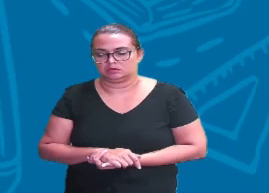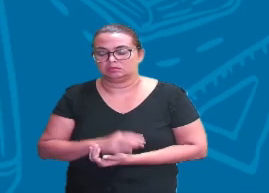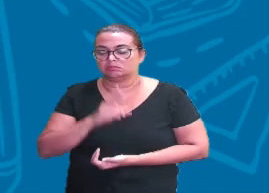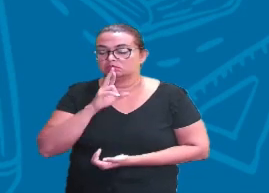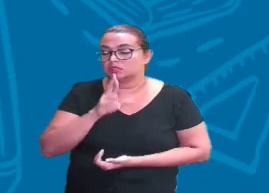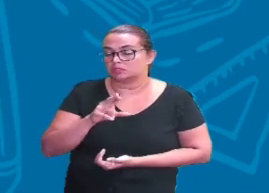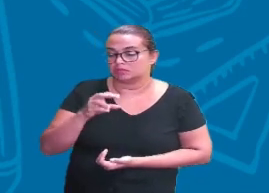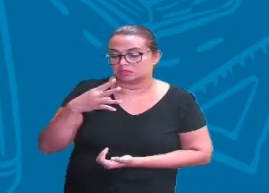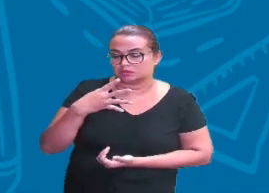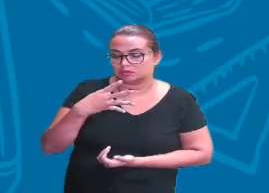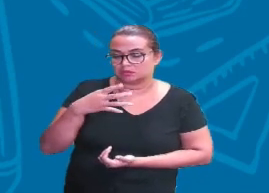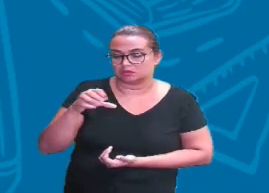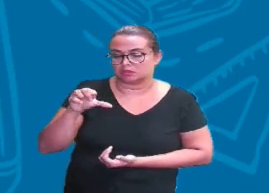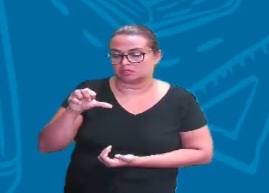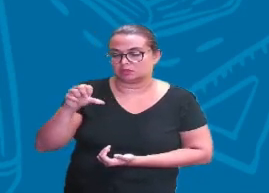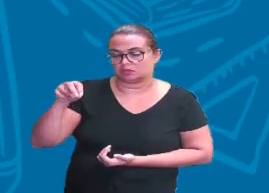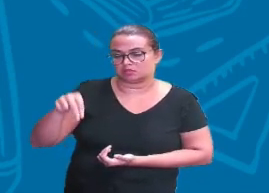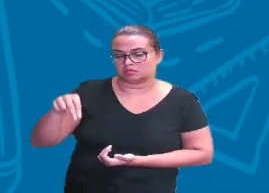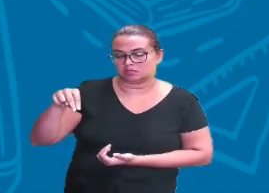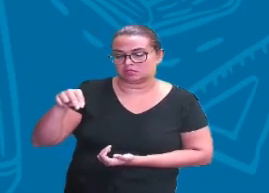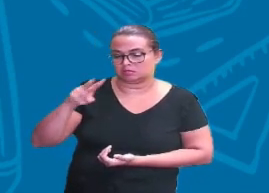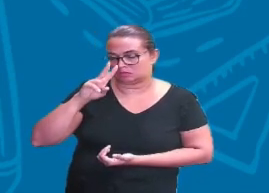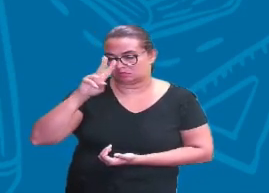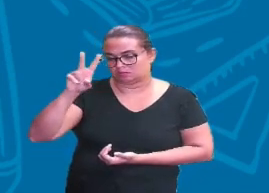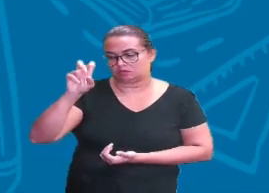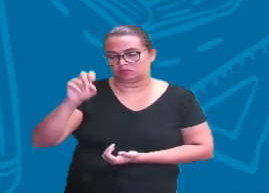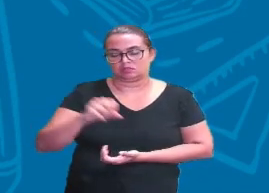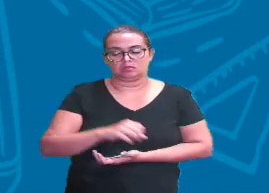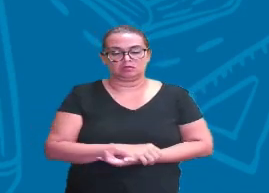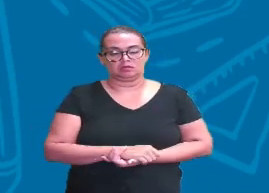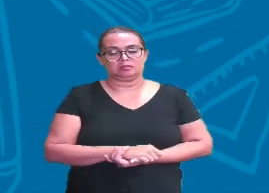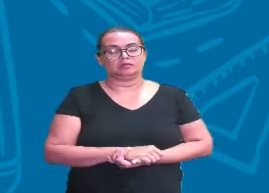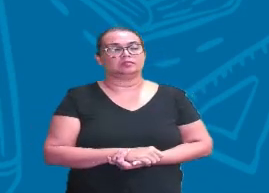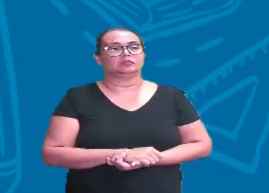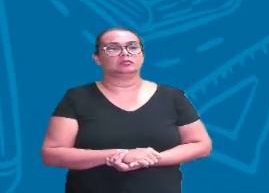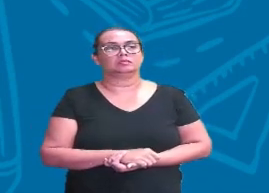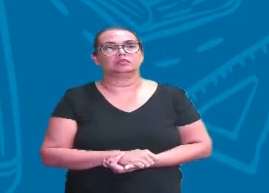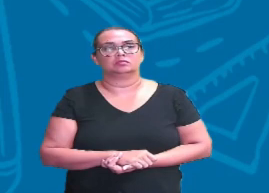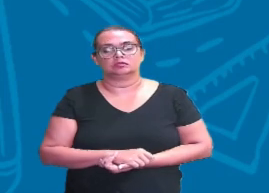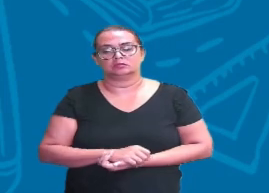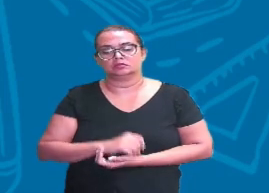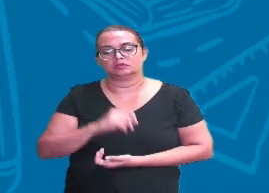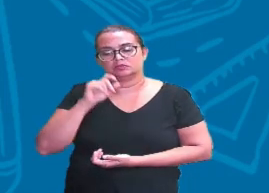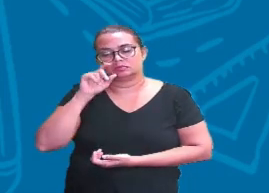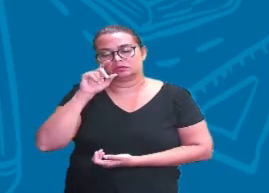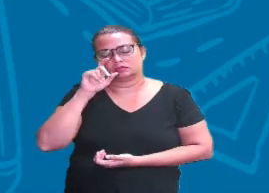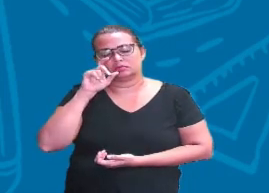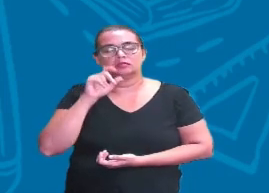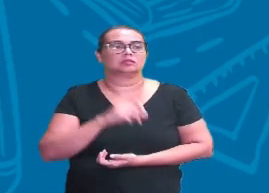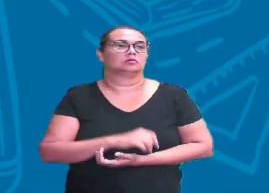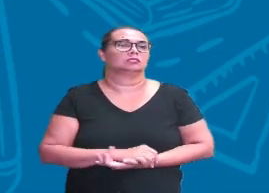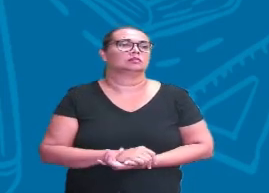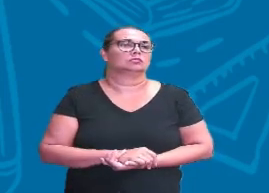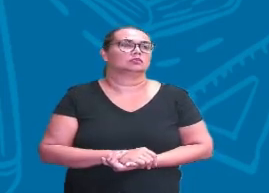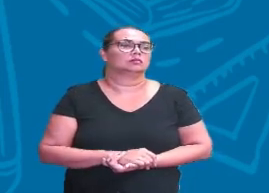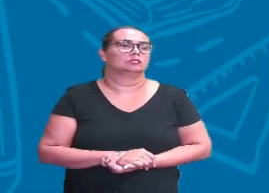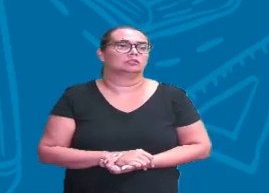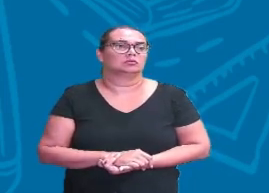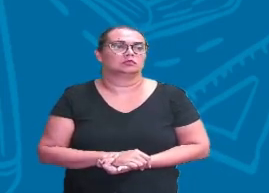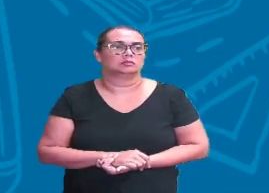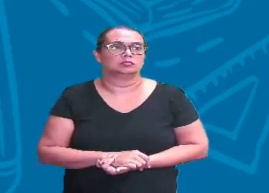Newton. Newton é unidade de força, tá? Beleza? Aí eu tenho esse